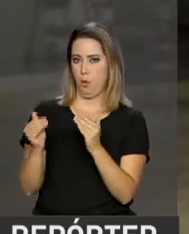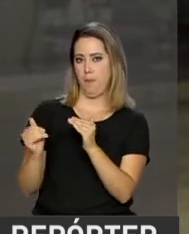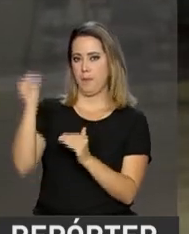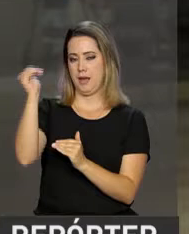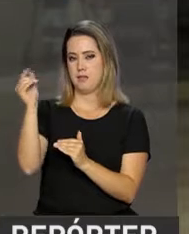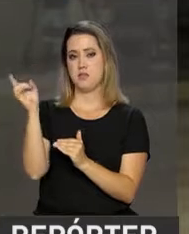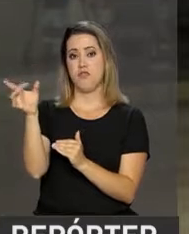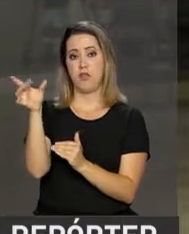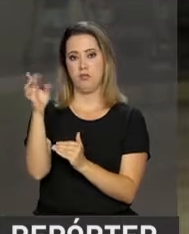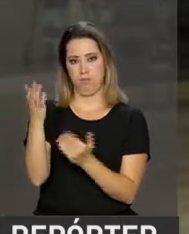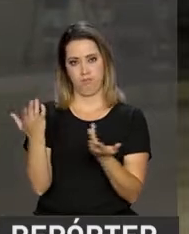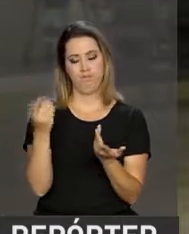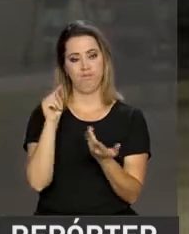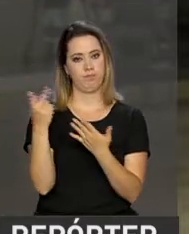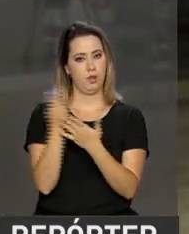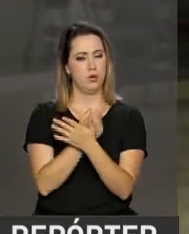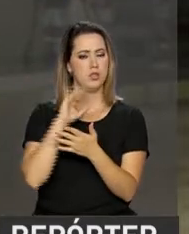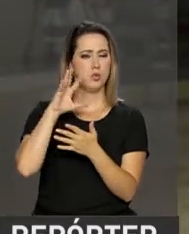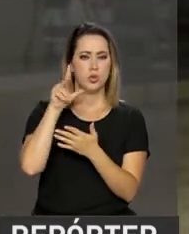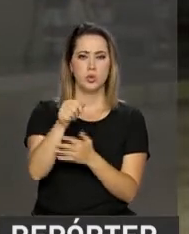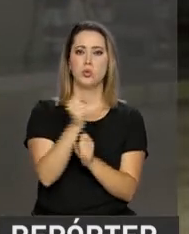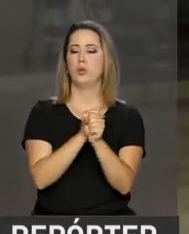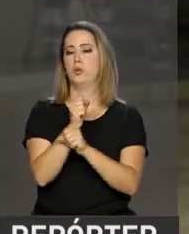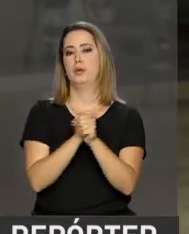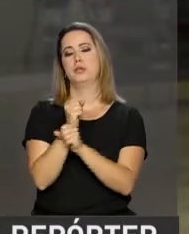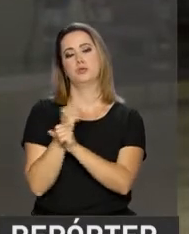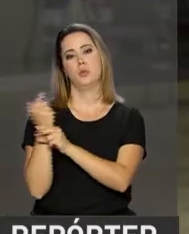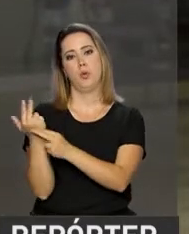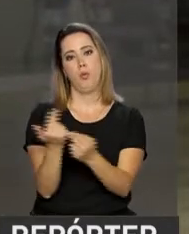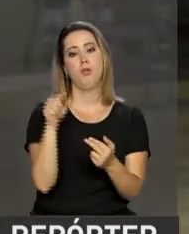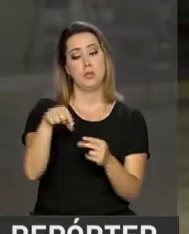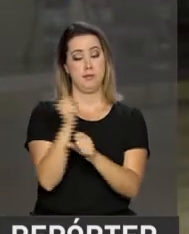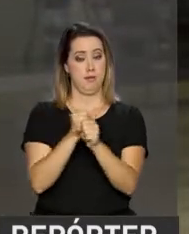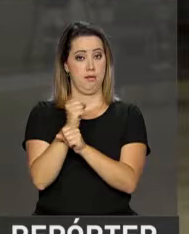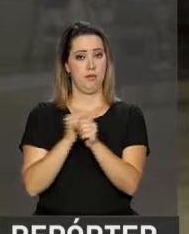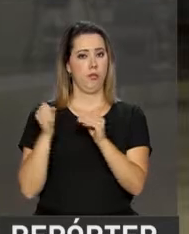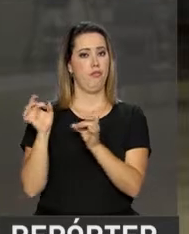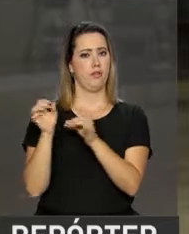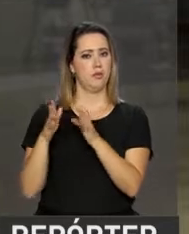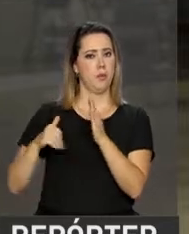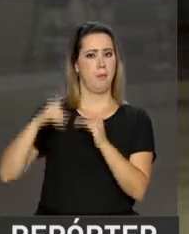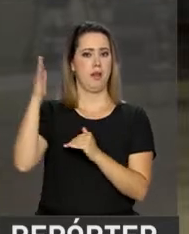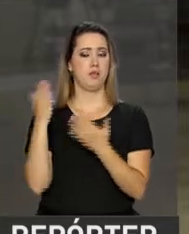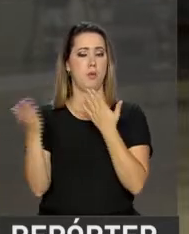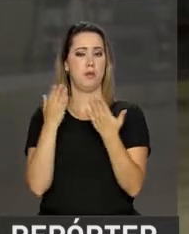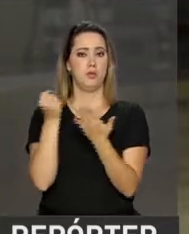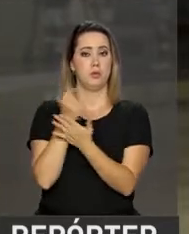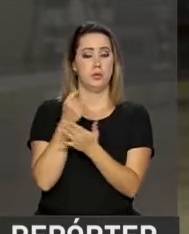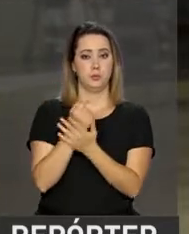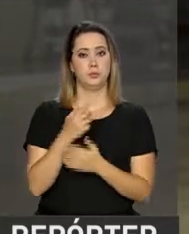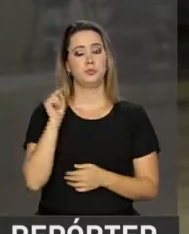semana de agosto como vem ocorrendo durante todo o ano de 2017 nesta terceira semana de agosto em relação